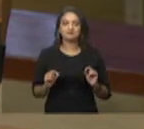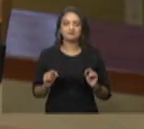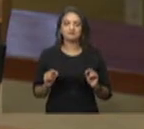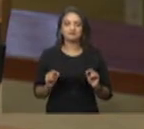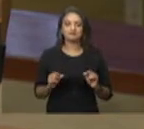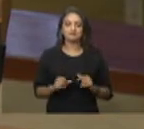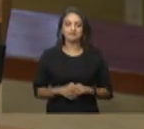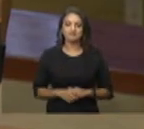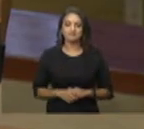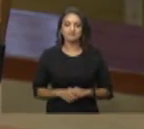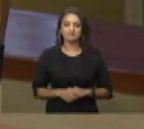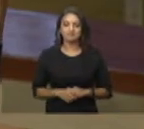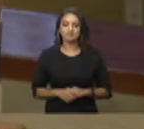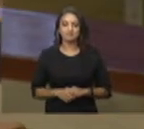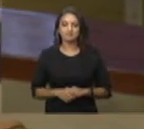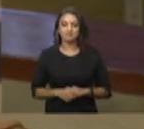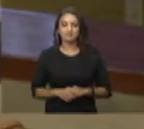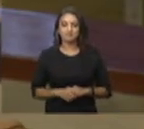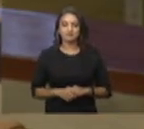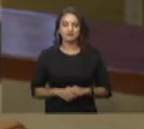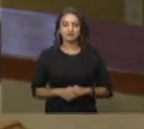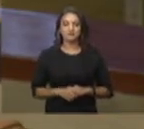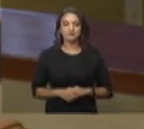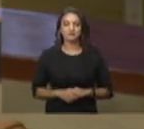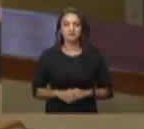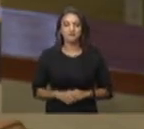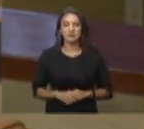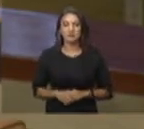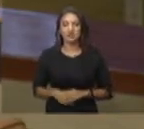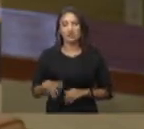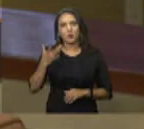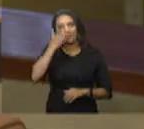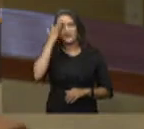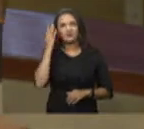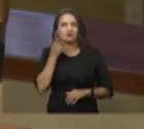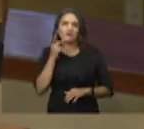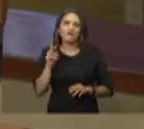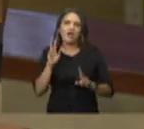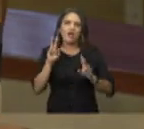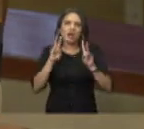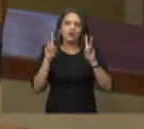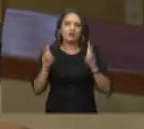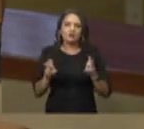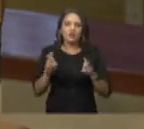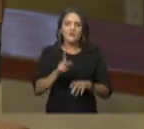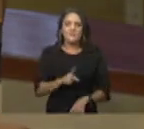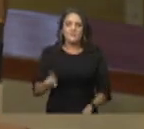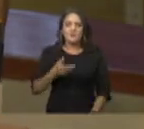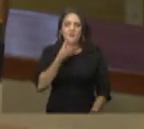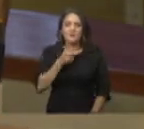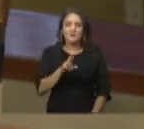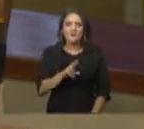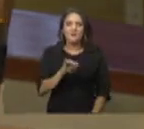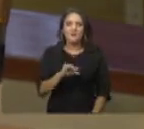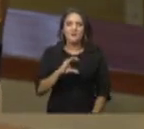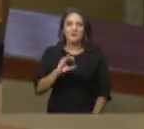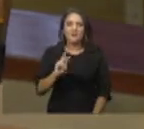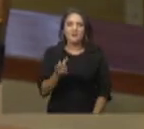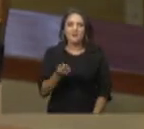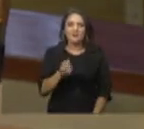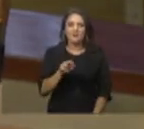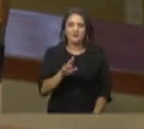dos grandes comentaristas assim antecedentes que o professor Richard pose ele afirma que